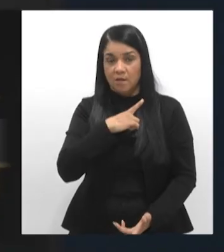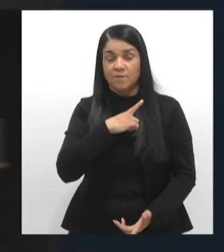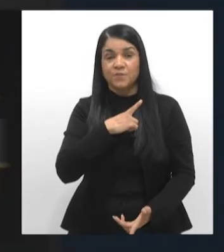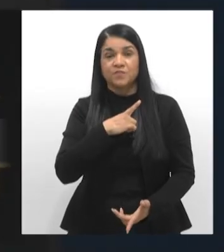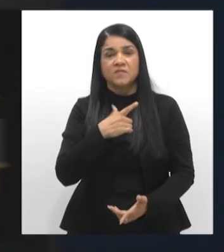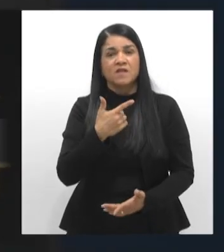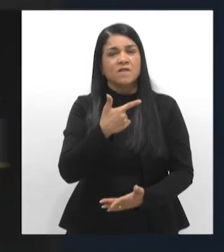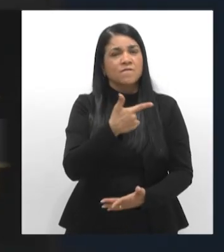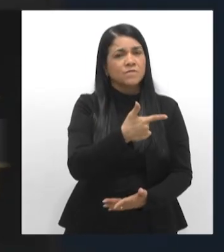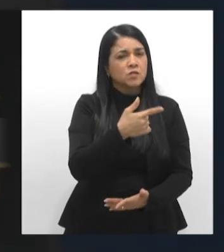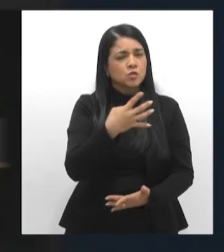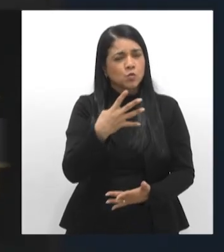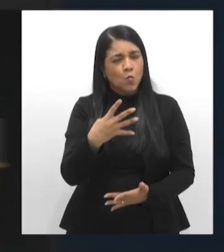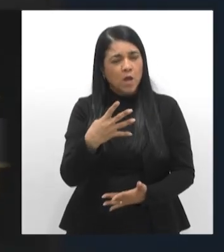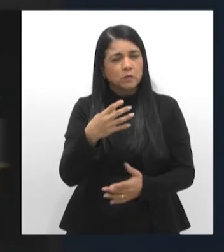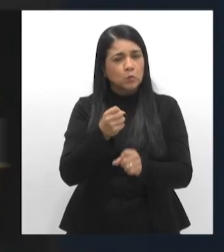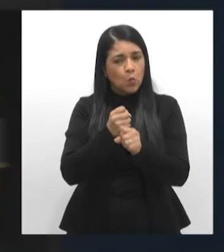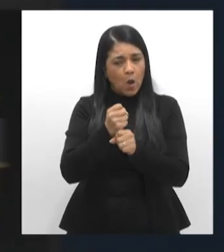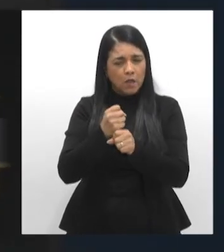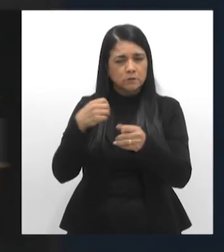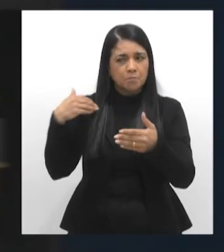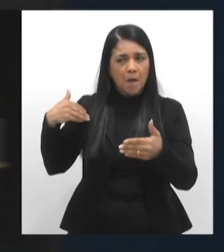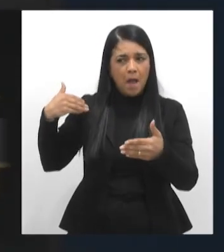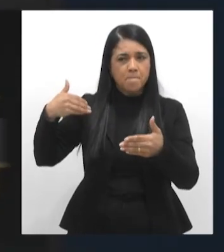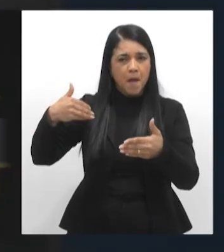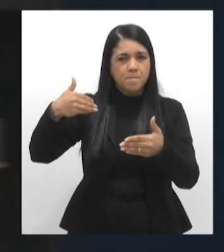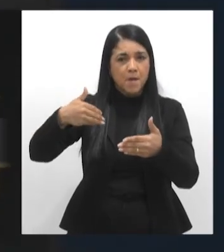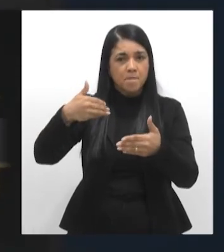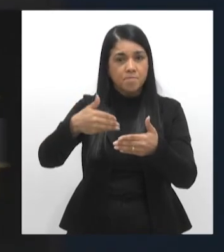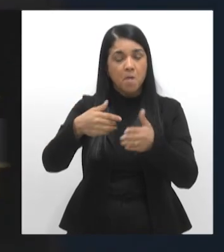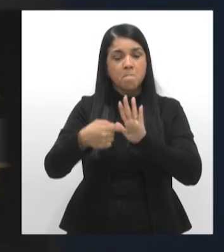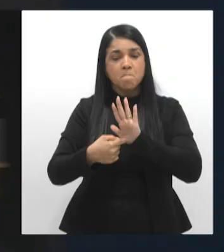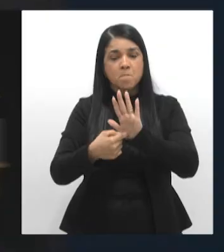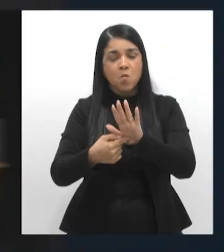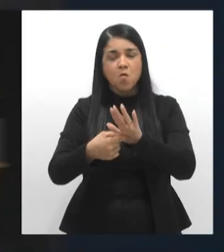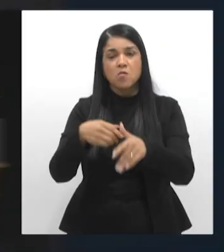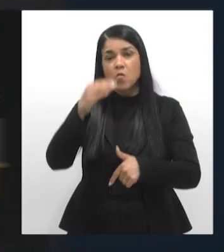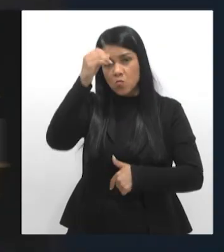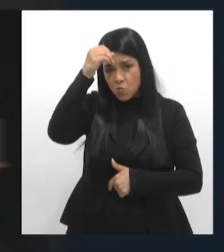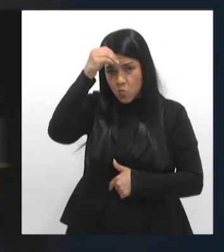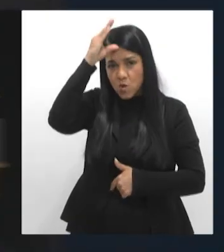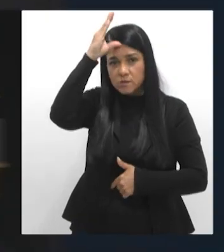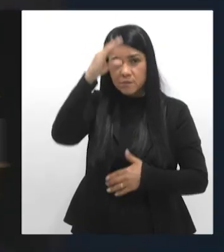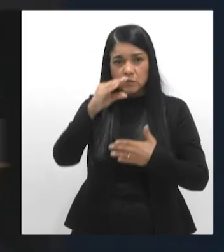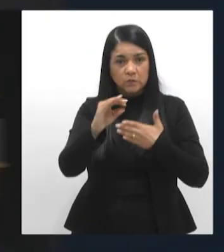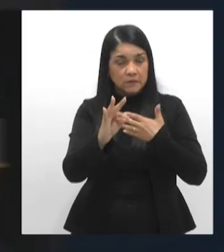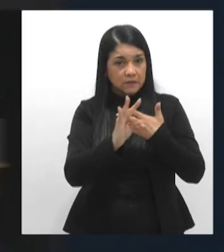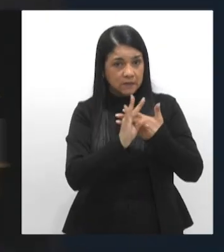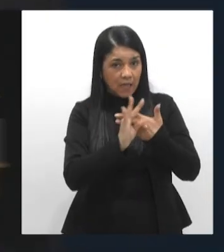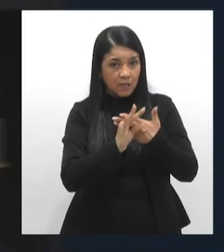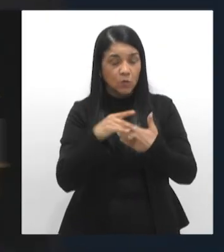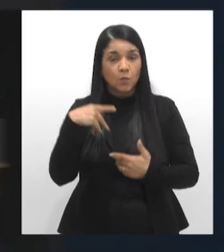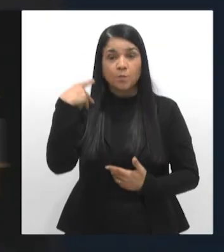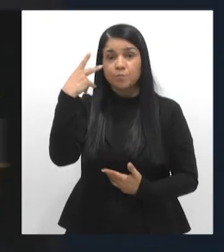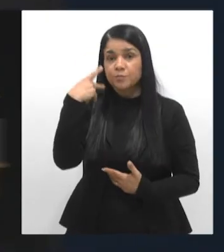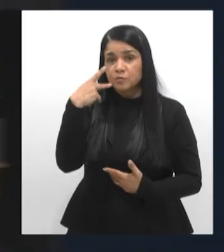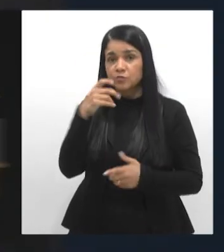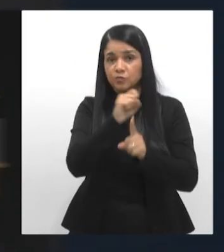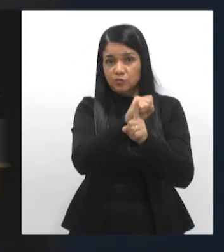de 24 anos, essa escola tem promovido conhecimento técnico, político e